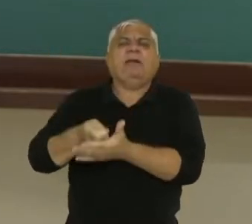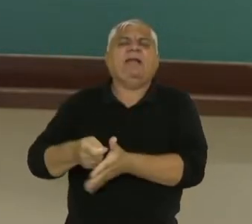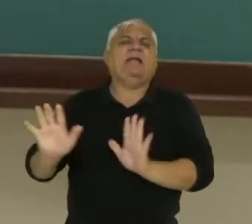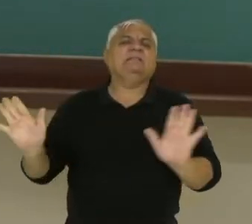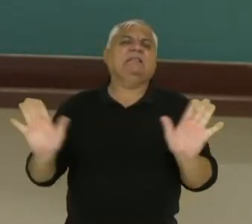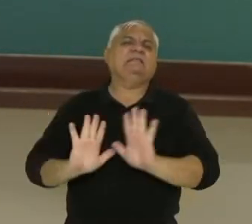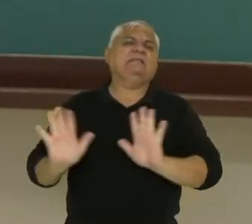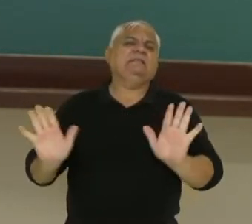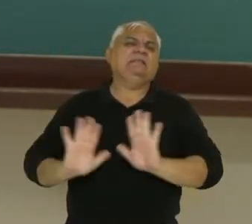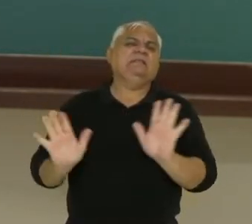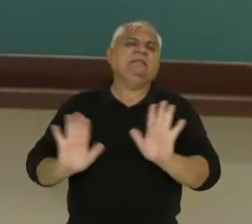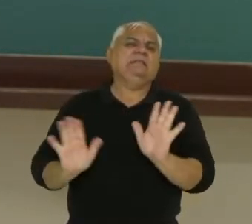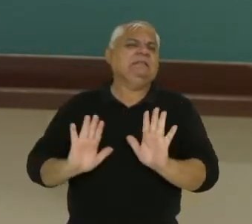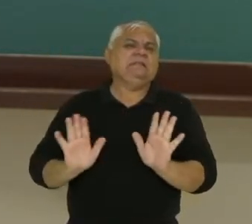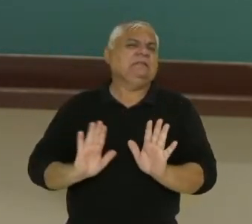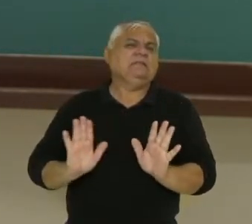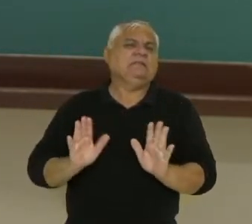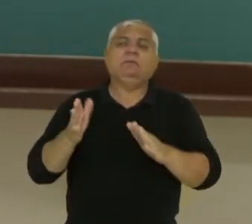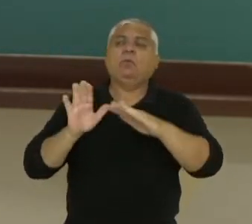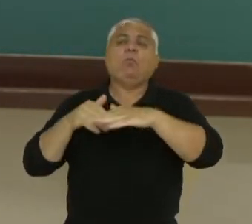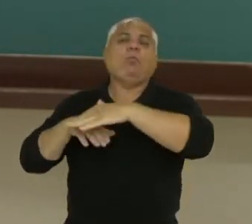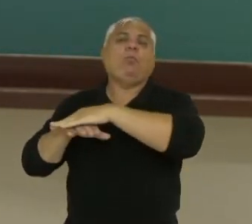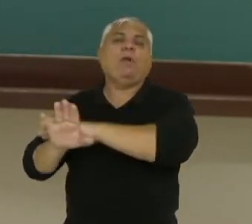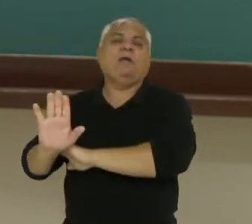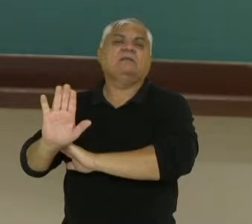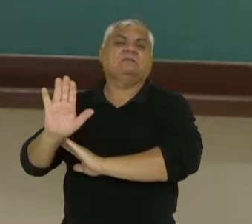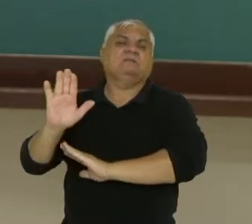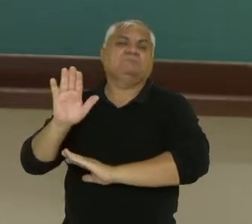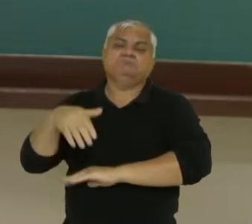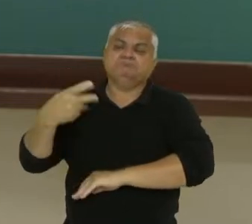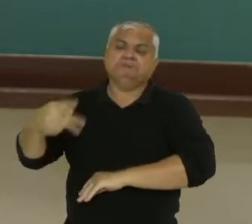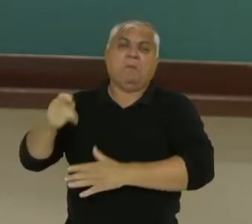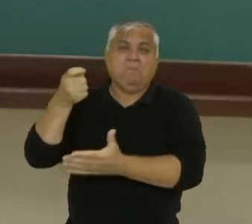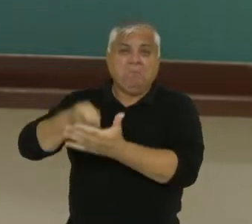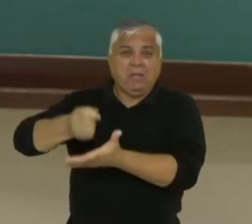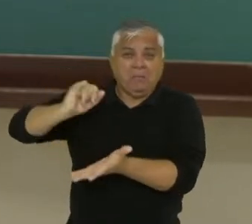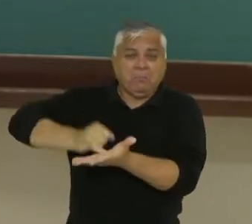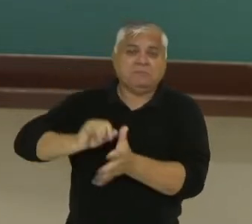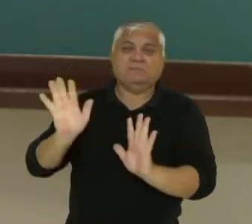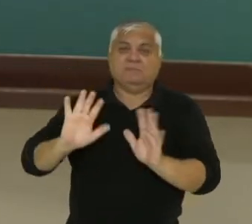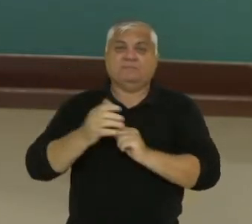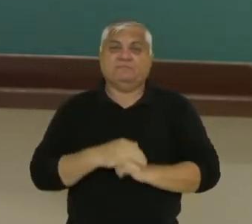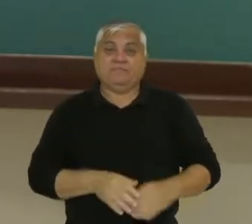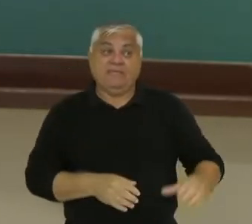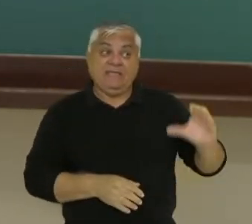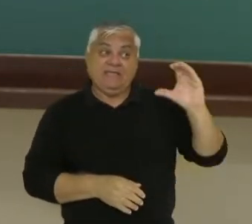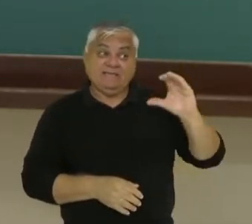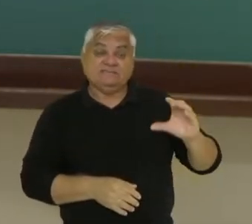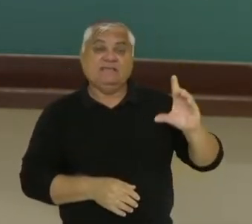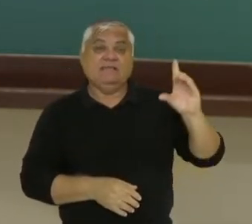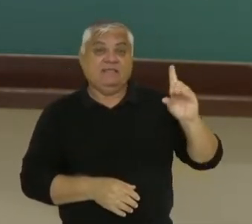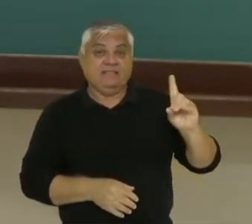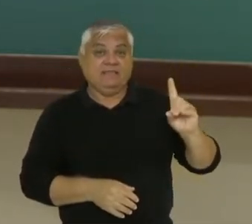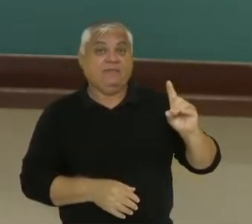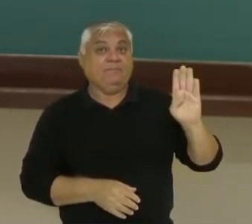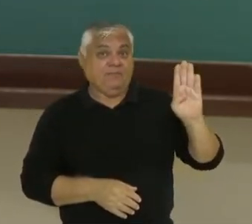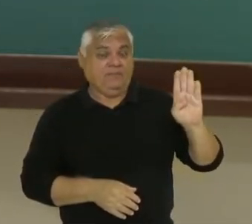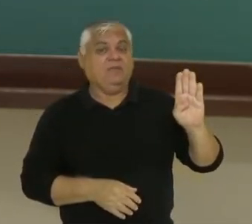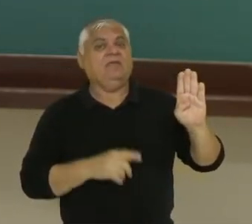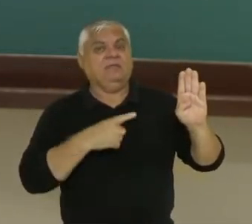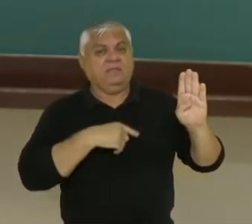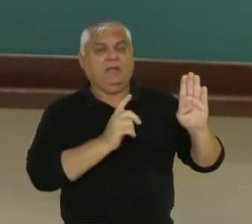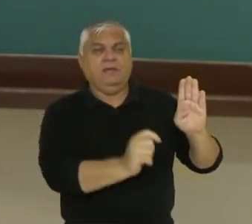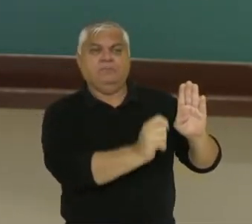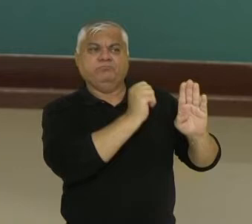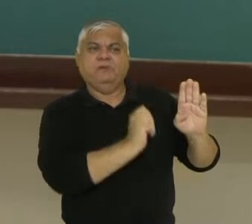pagar nenhum imposto sobre o rendimento que você tem. Já o CDB, ele vai dar valores